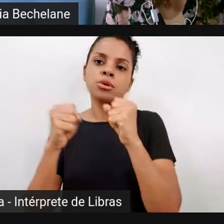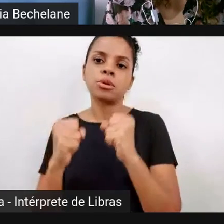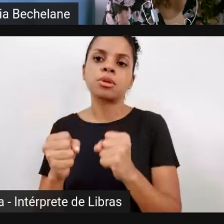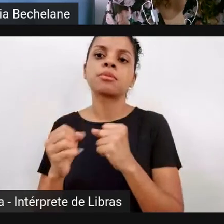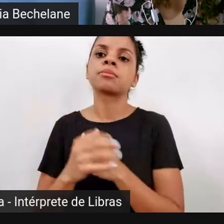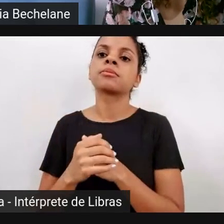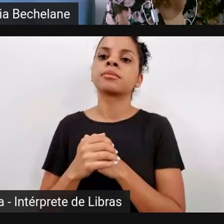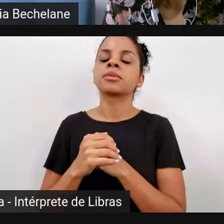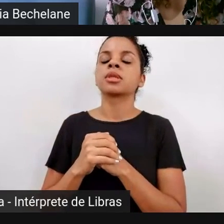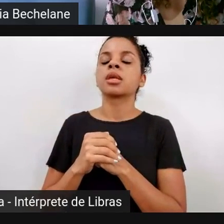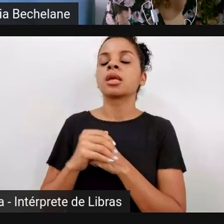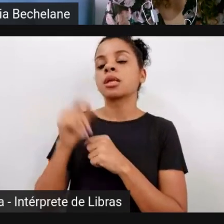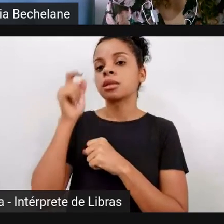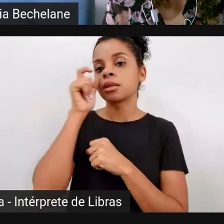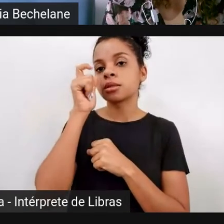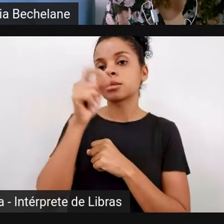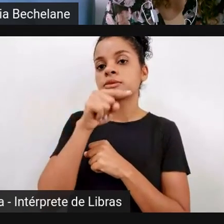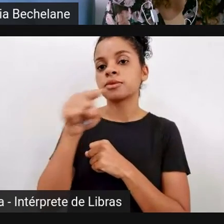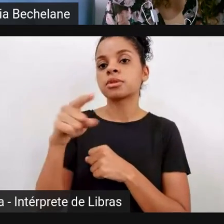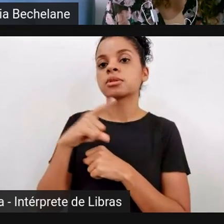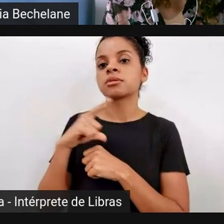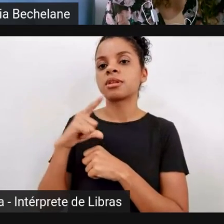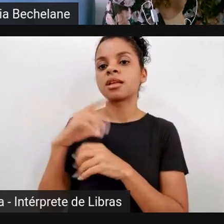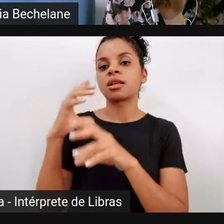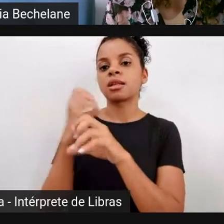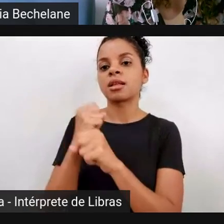para mostrar essa coisa acontecendo.